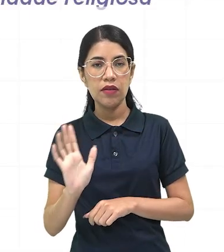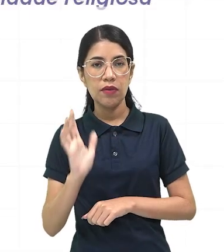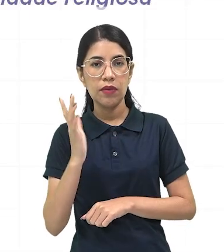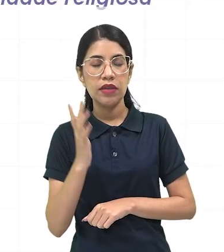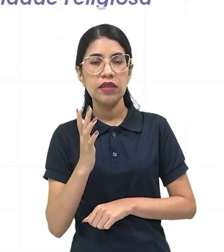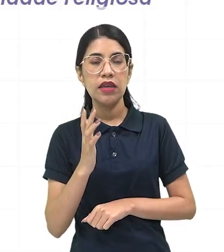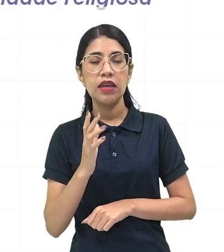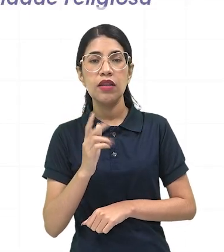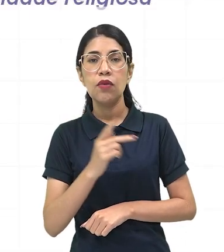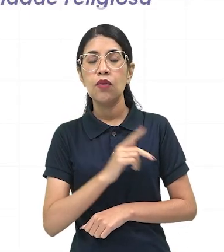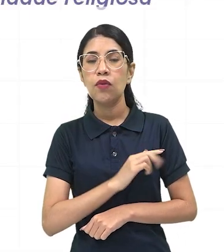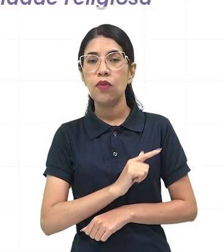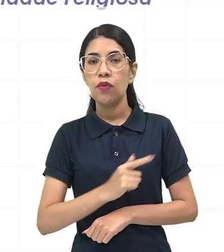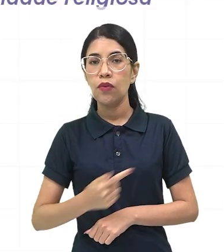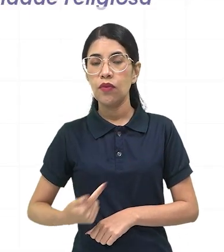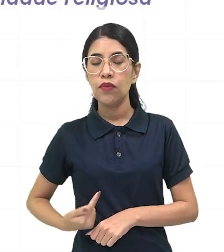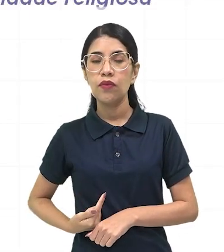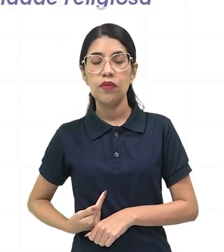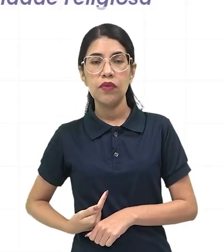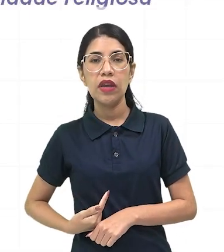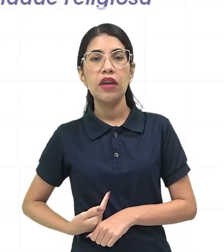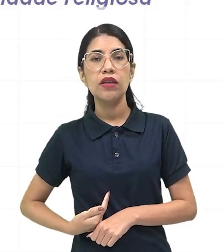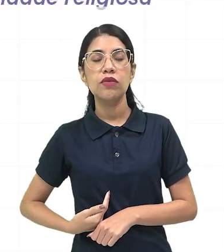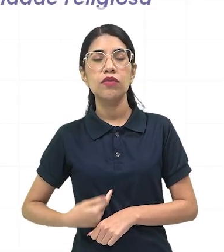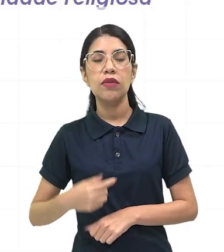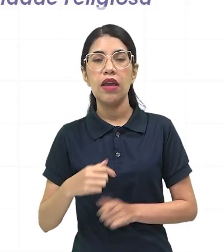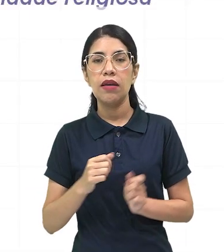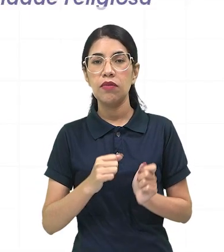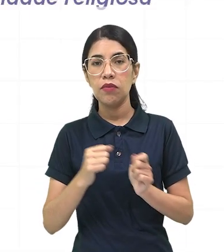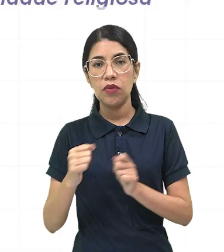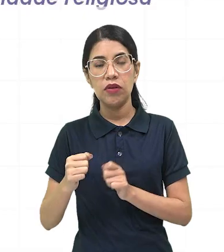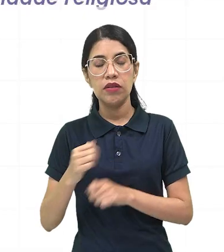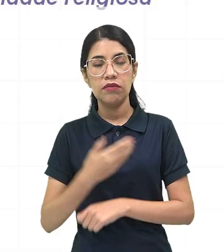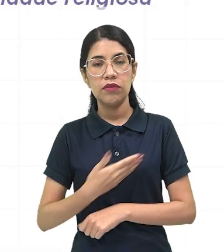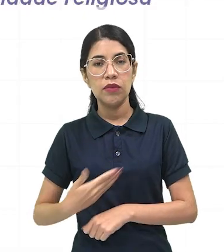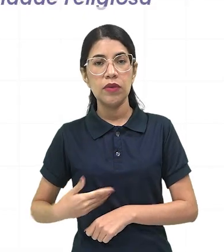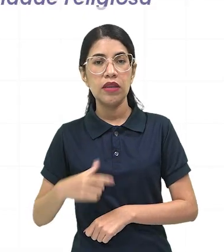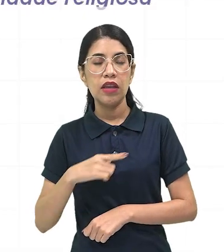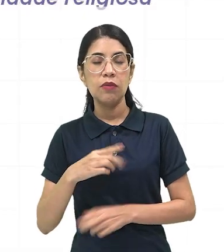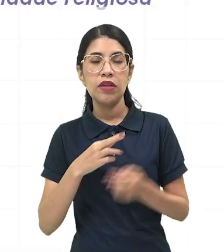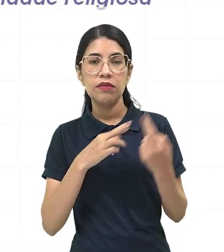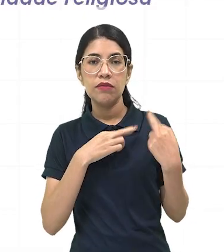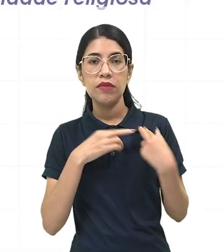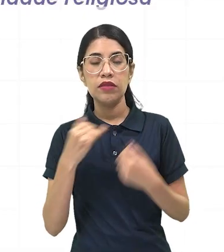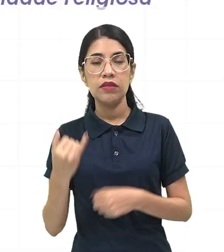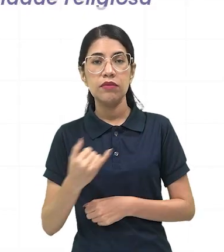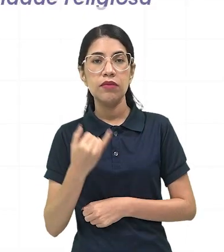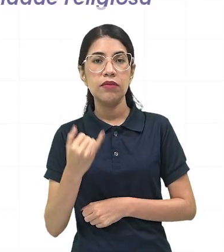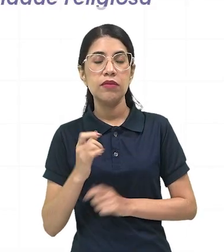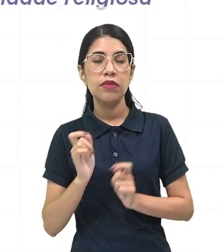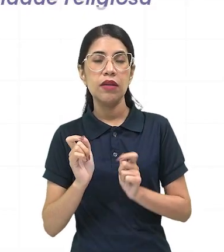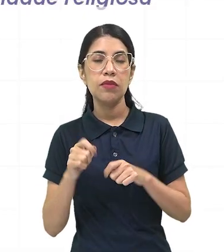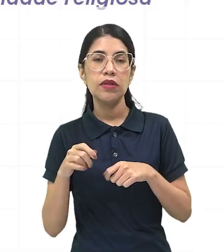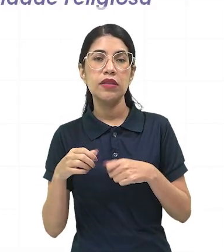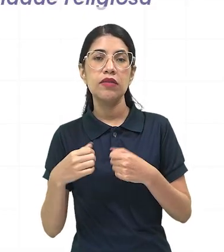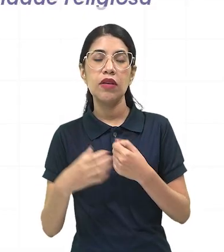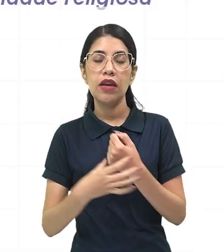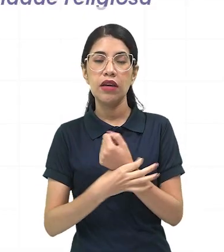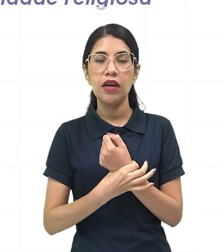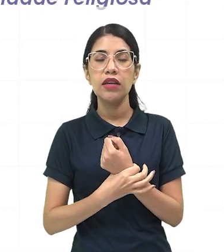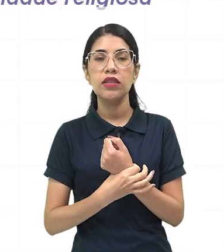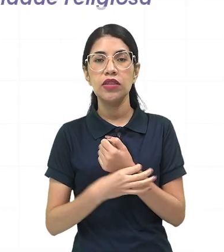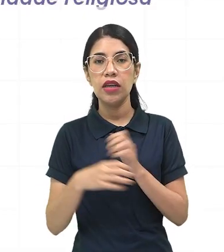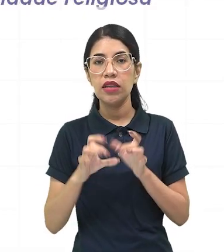o Estado, o governo, o poder público tem um papel importante. Para garantir essas